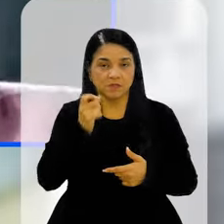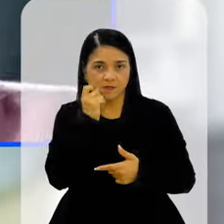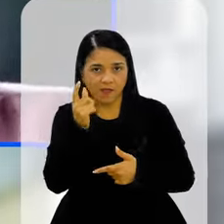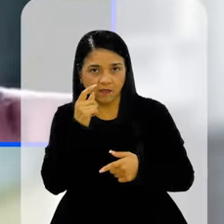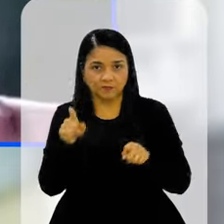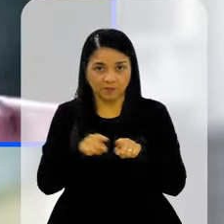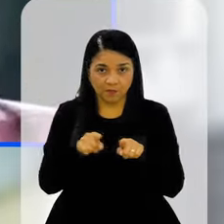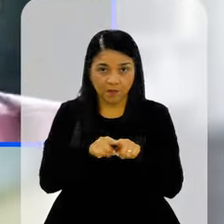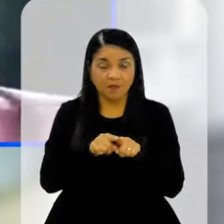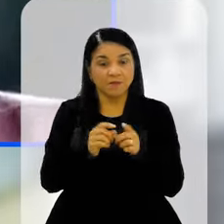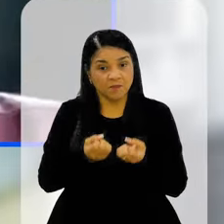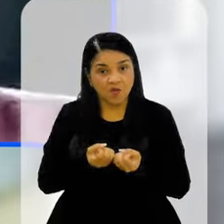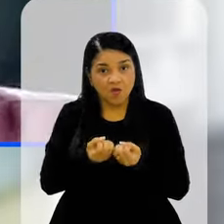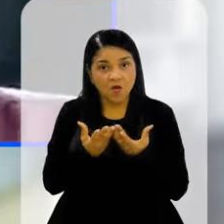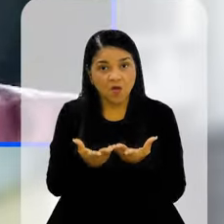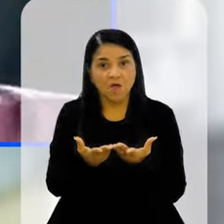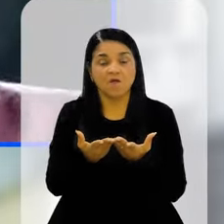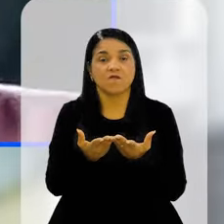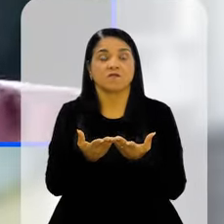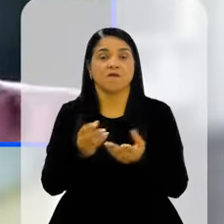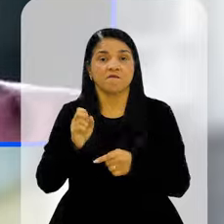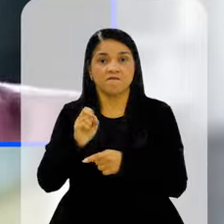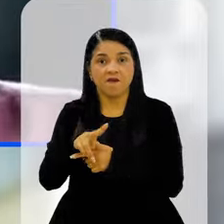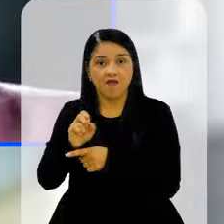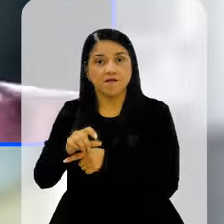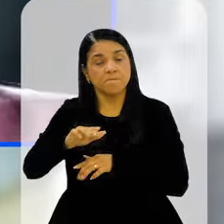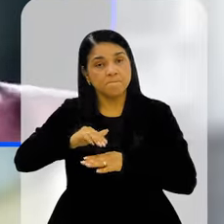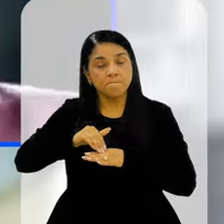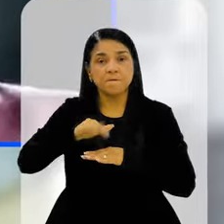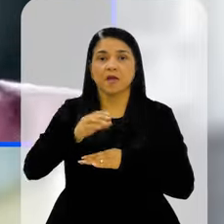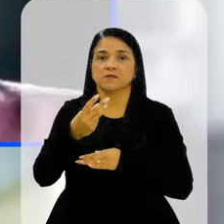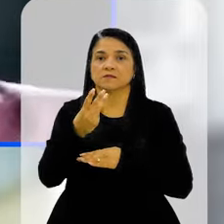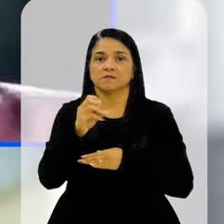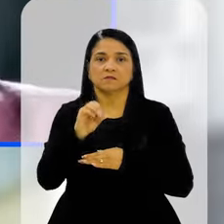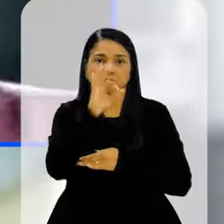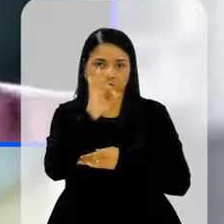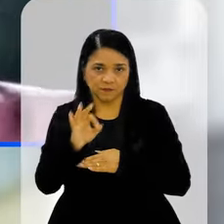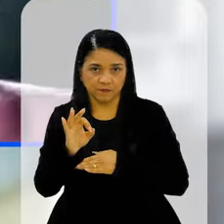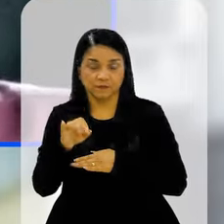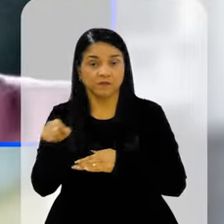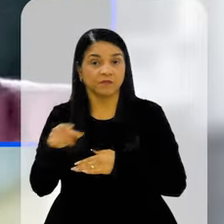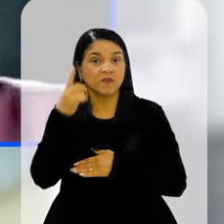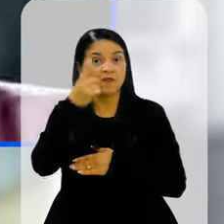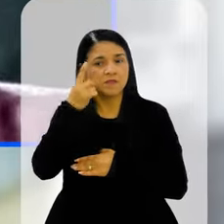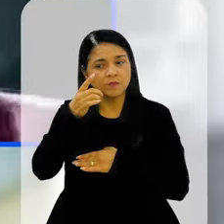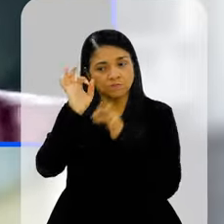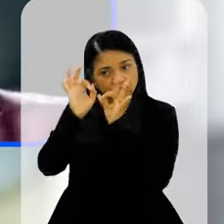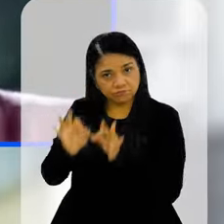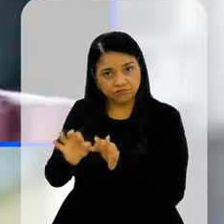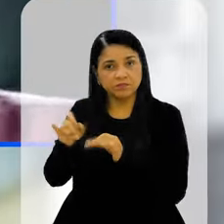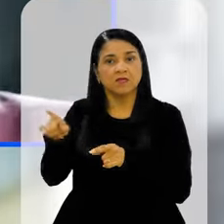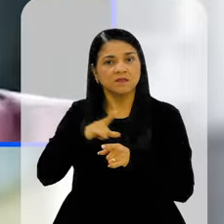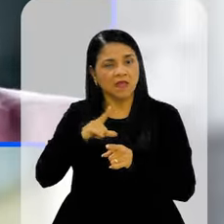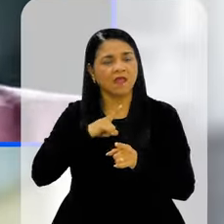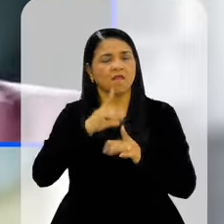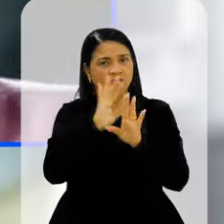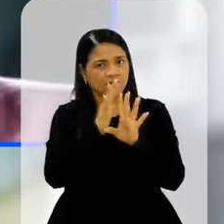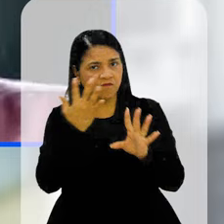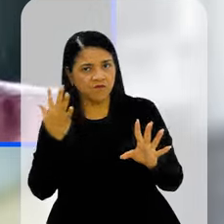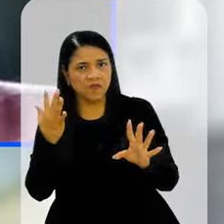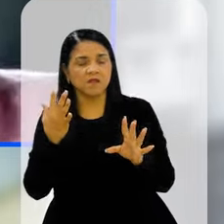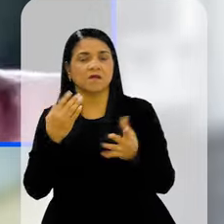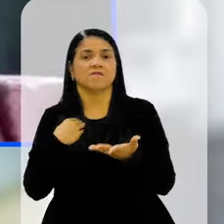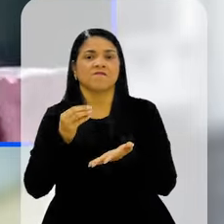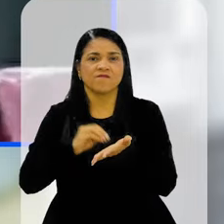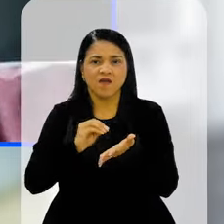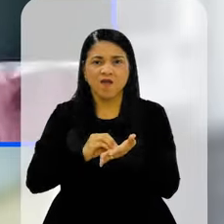ano. Mas a gente precisa de ampliar esse ofertamento de vagas em pelo menos 30%.